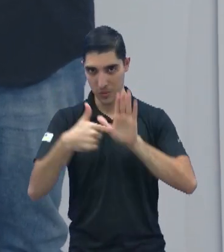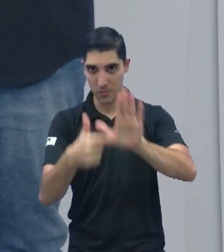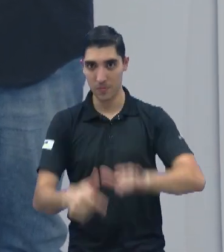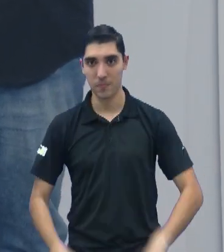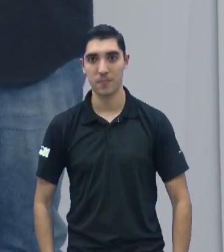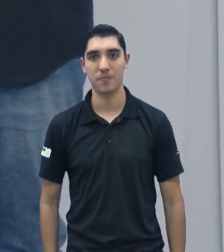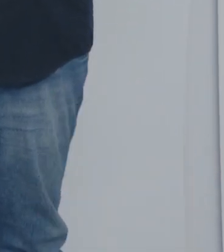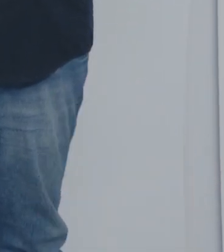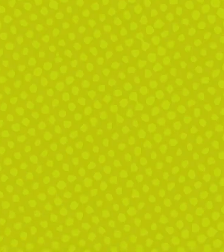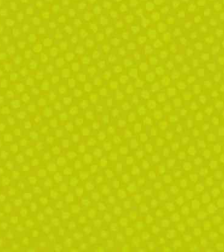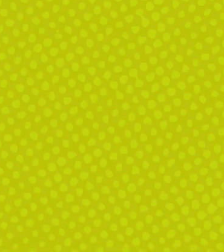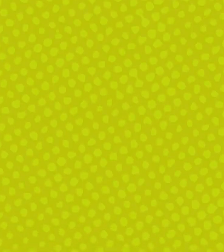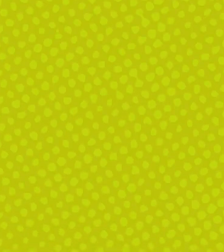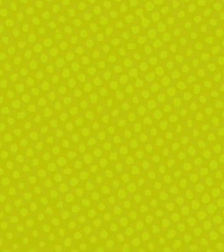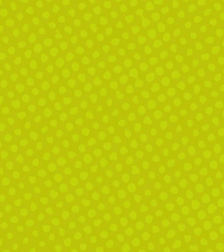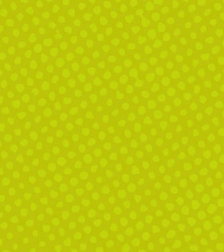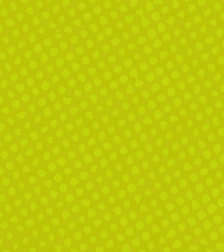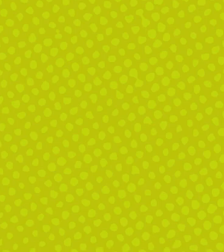voltamos.